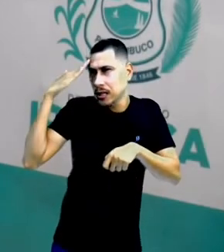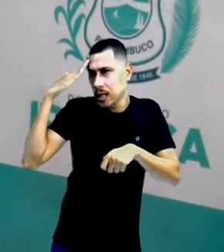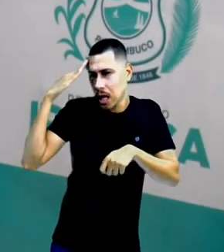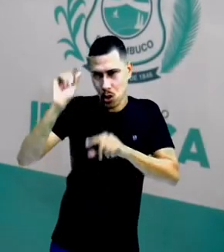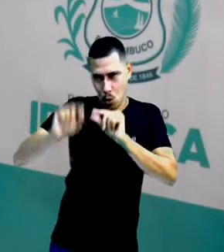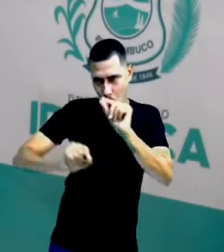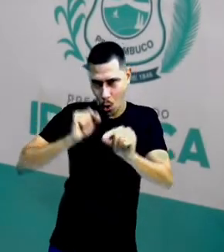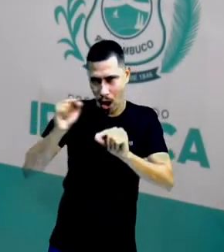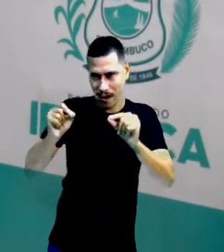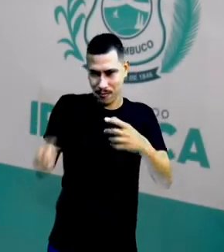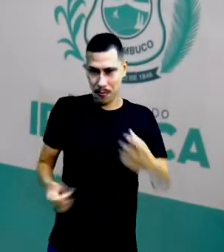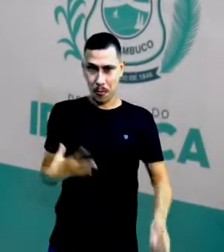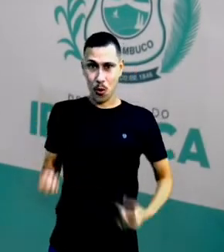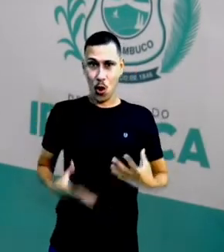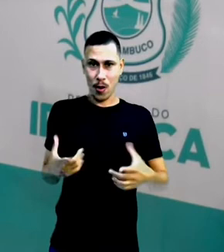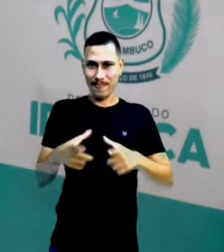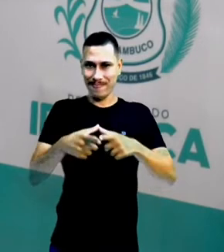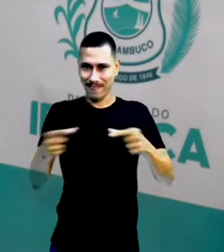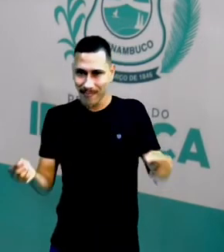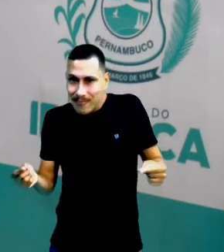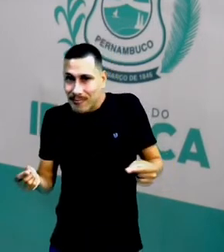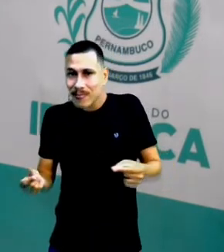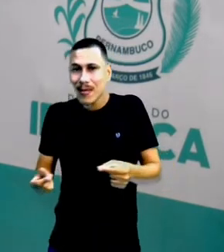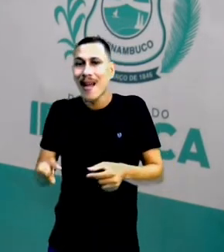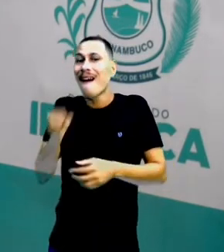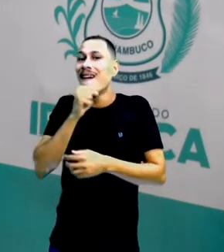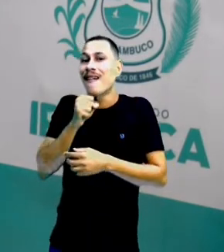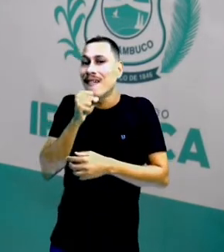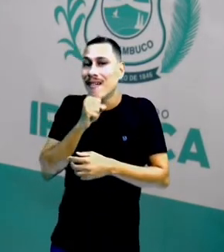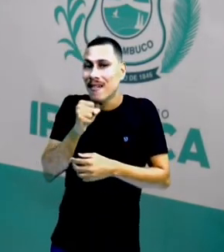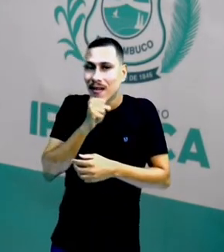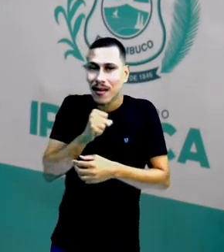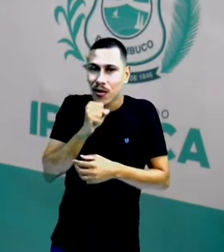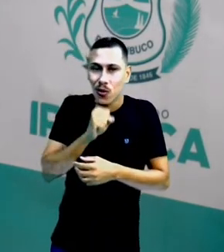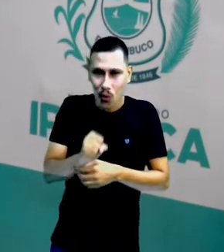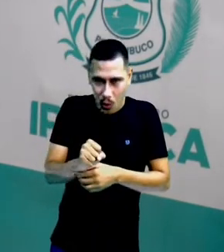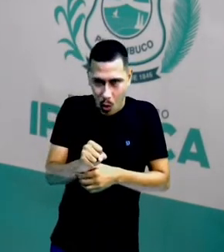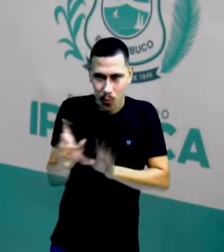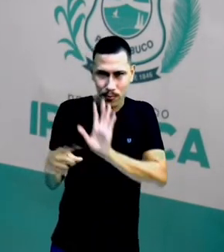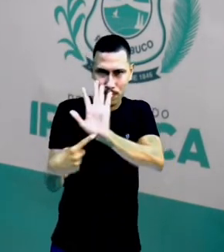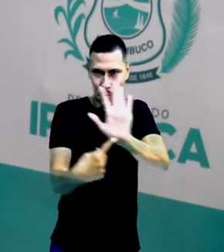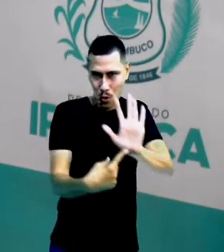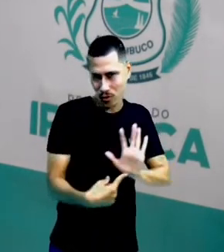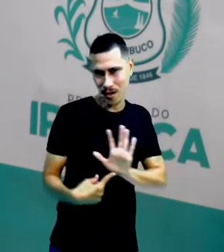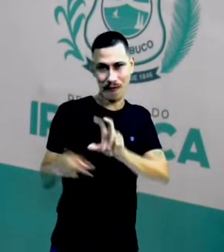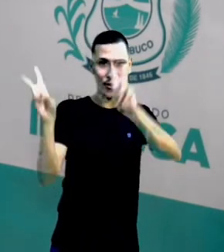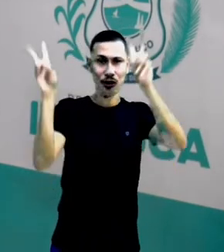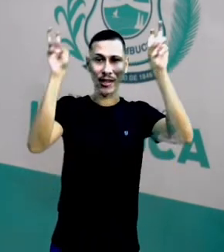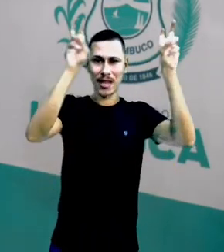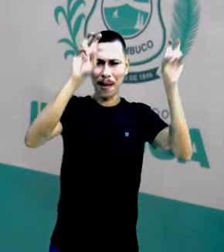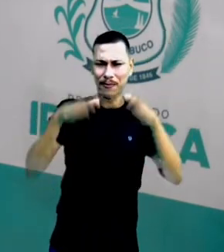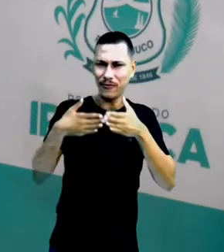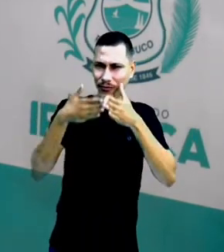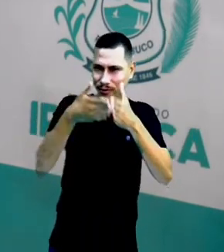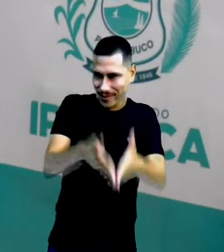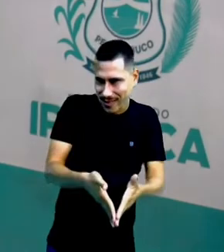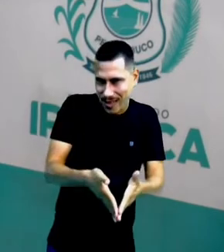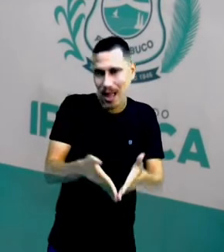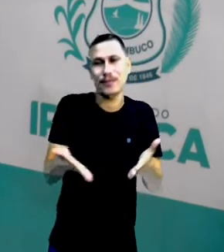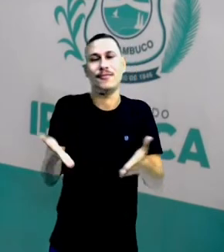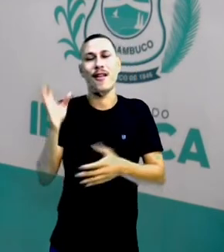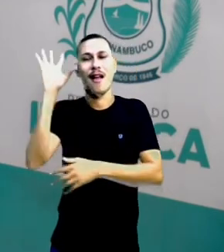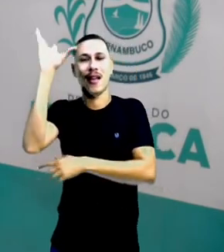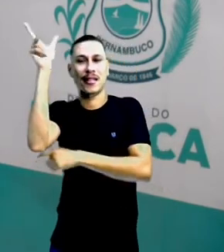clareza. Os haikais tradicionais, eles abordavam temas voltados